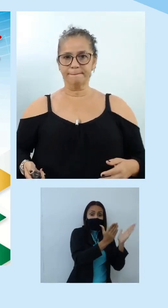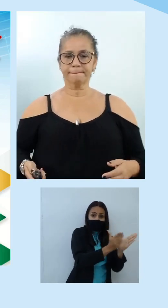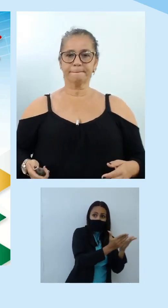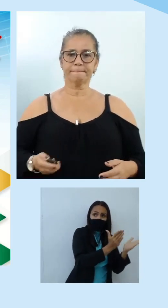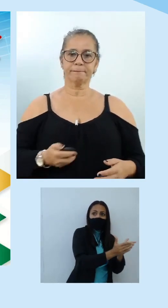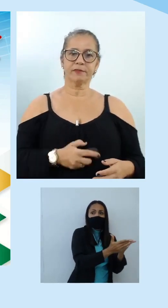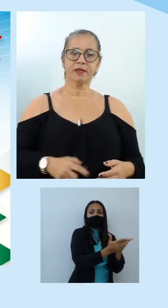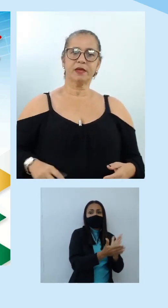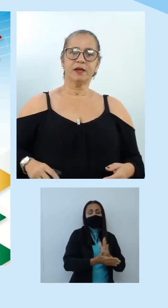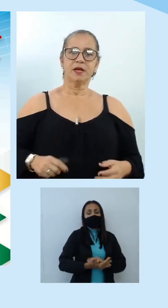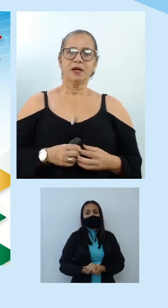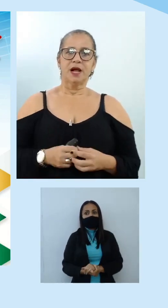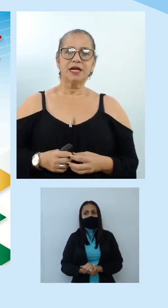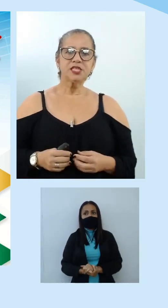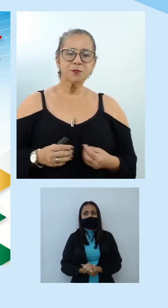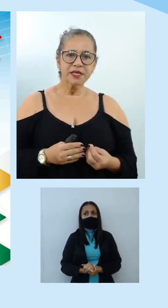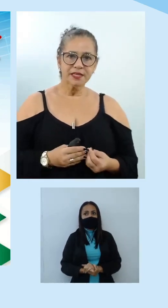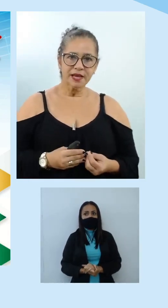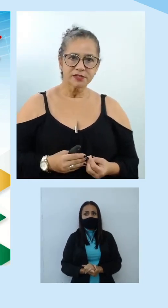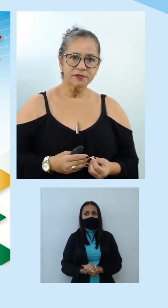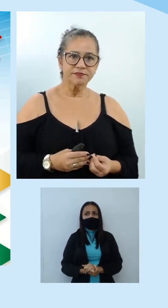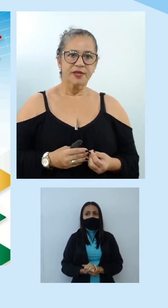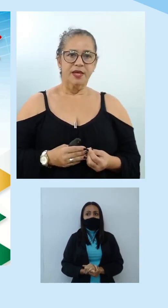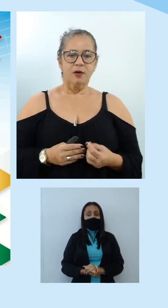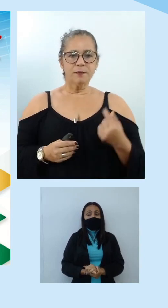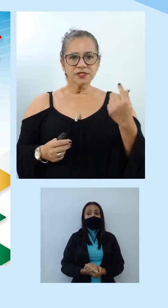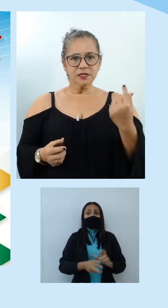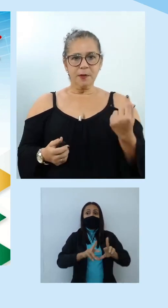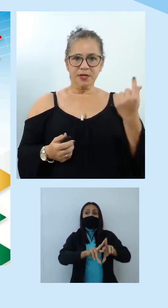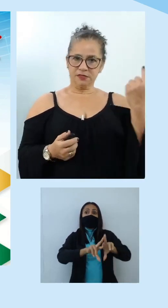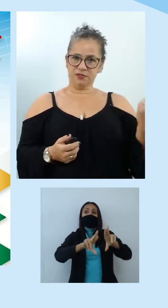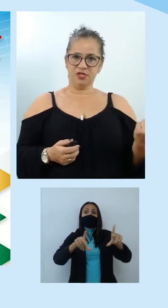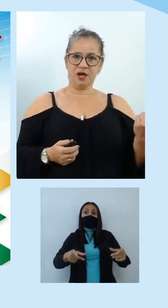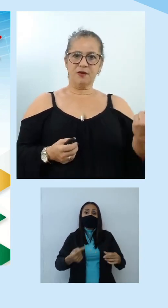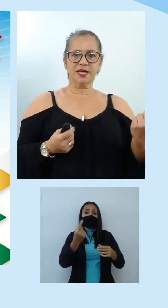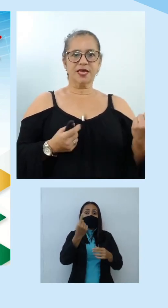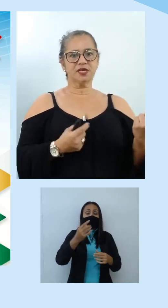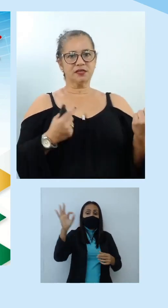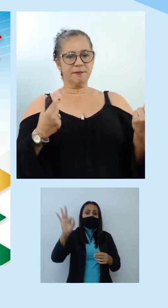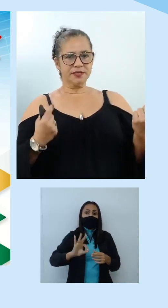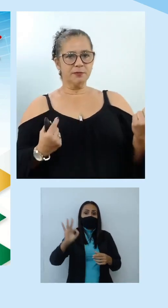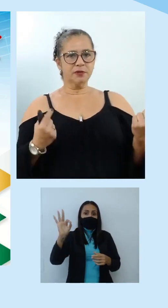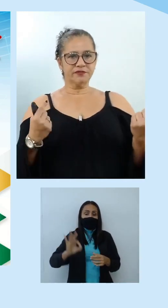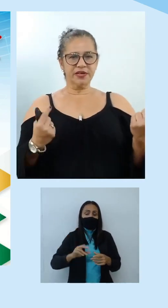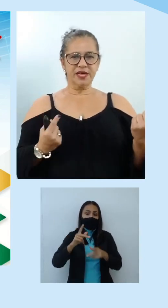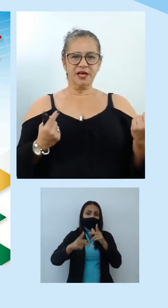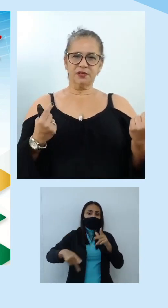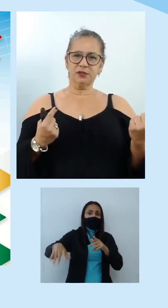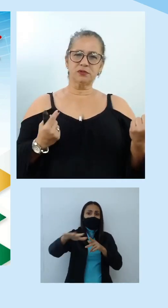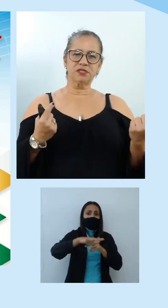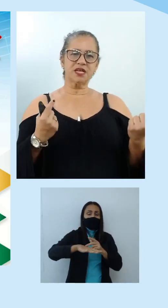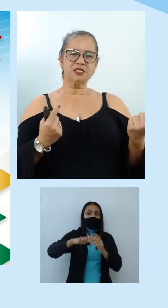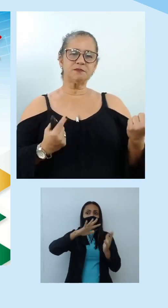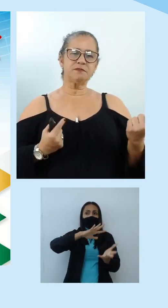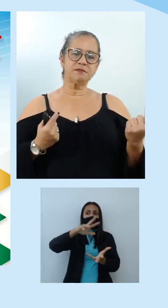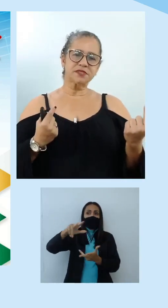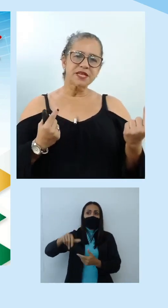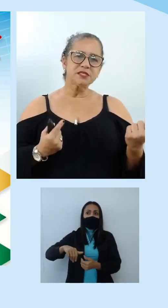tá? A disparidade. 1% da população mundial, aqueles que têm patrimônio avaliado em torno de